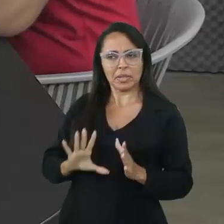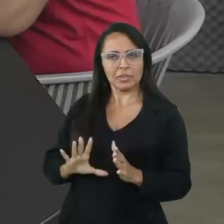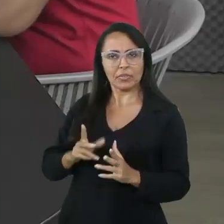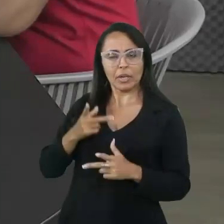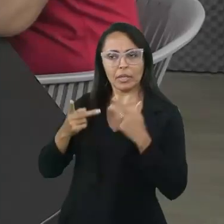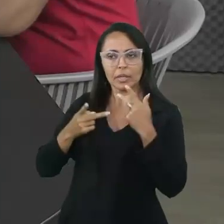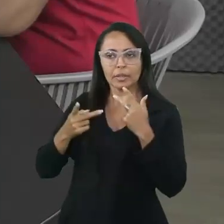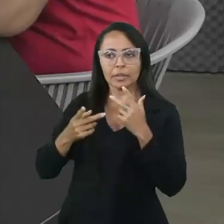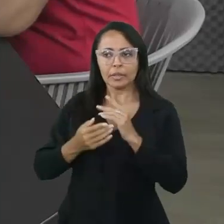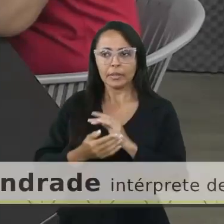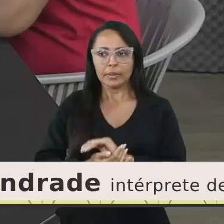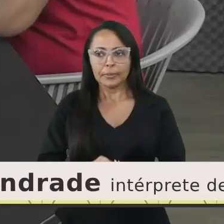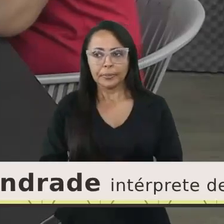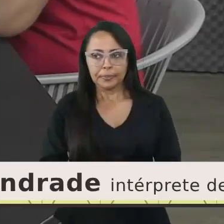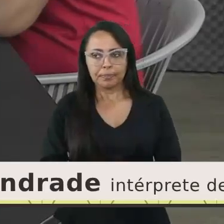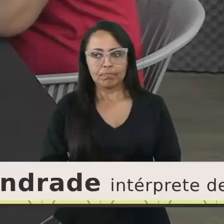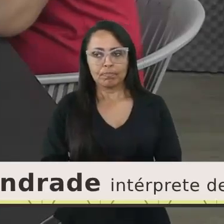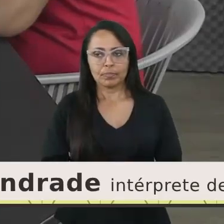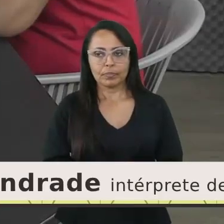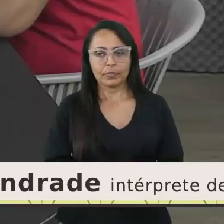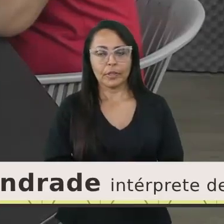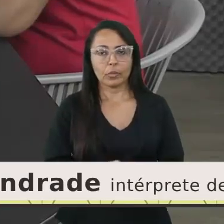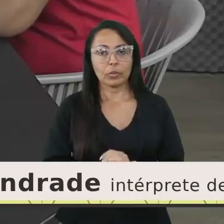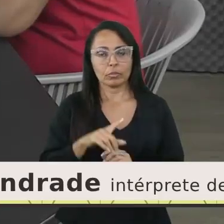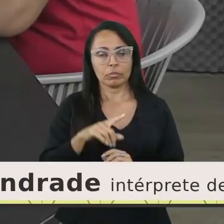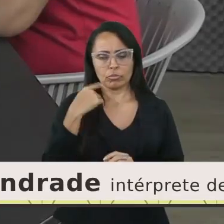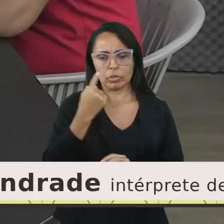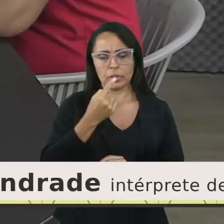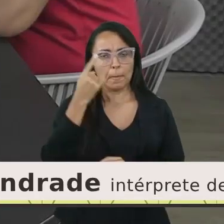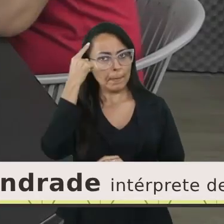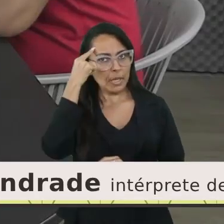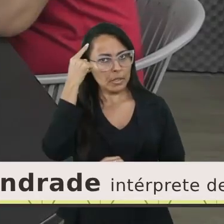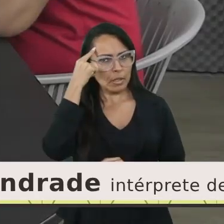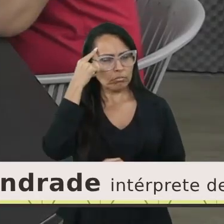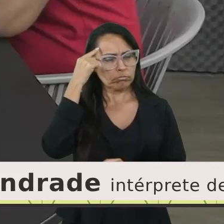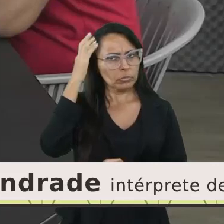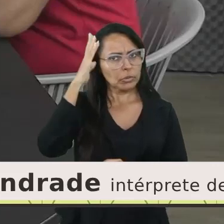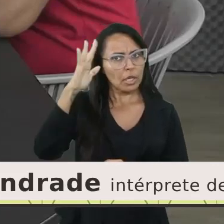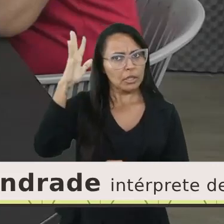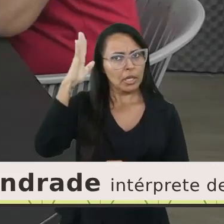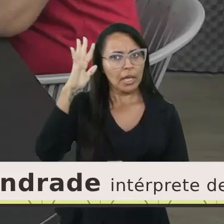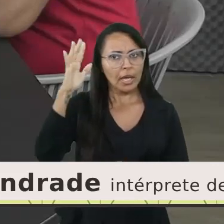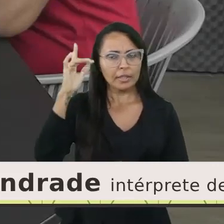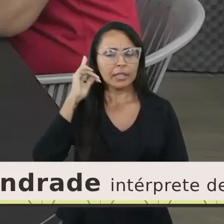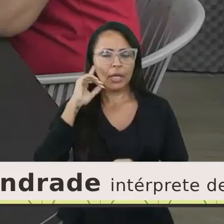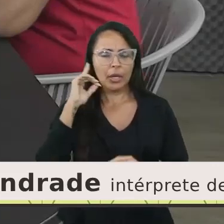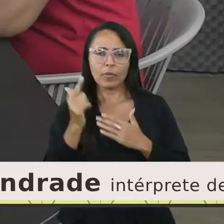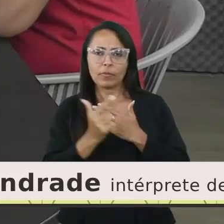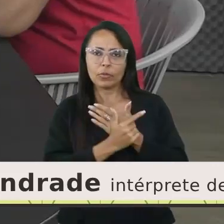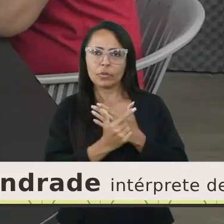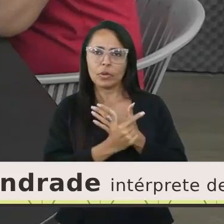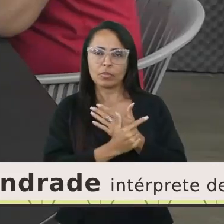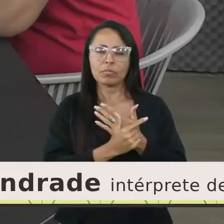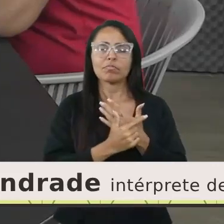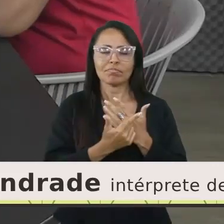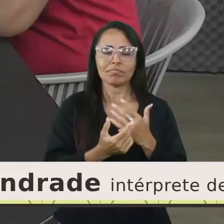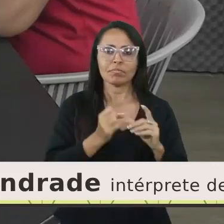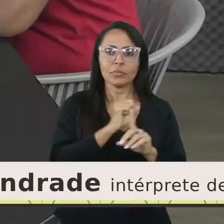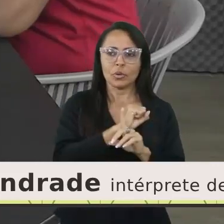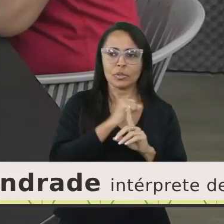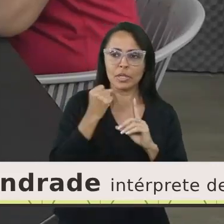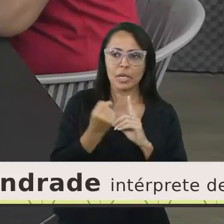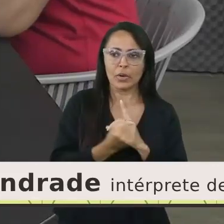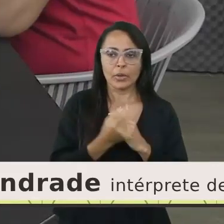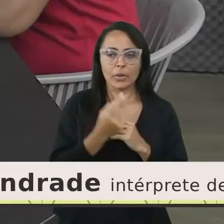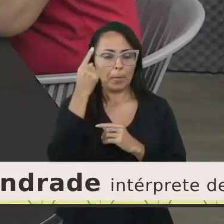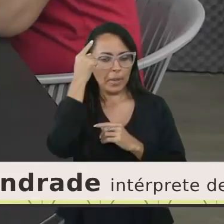porque, vamos lá, quando a gente pensa a ideia da escola ter uma função social, aliás, eu